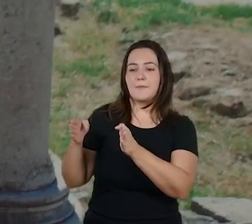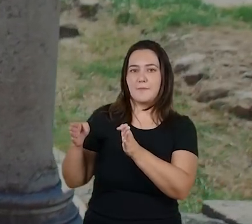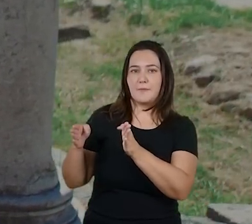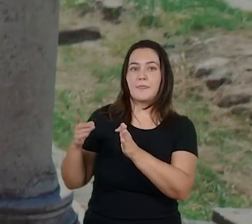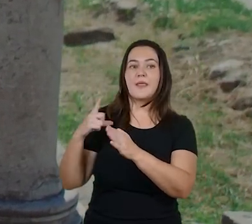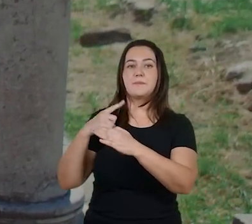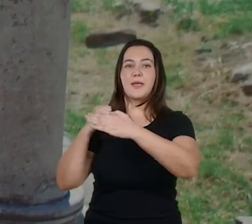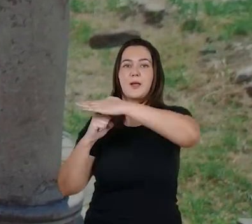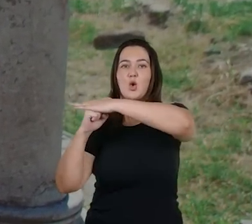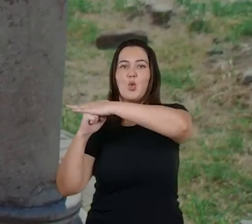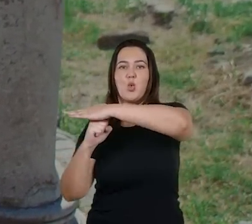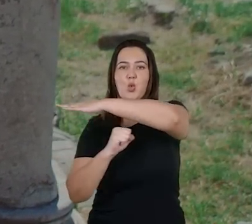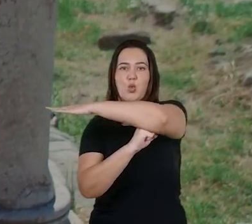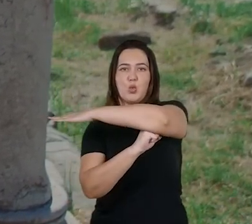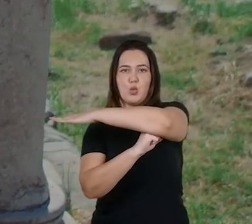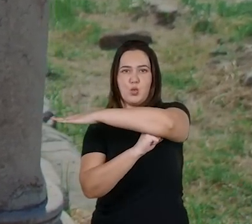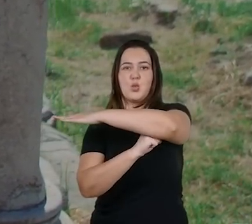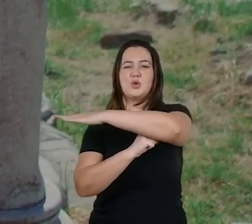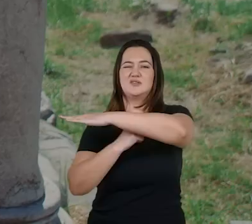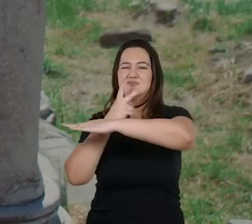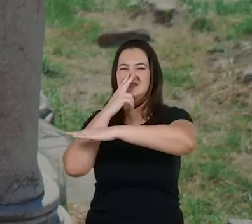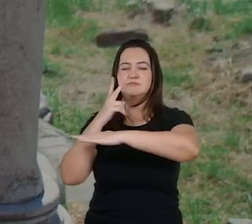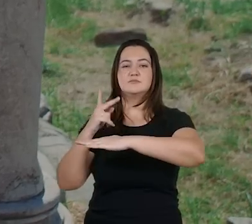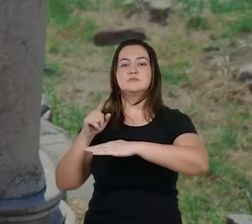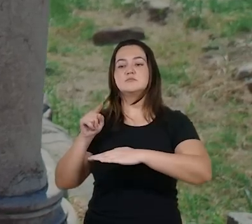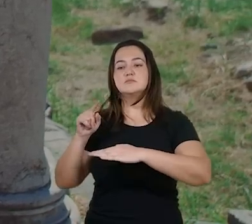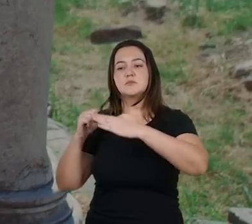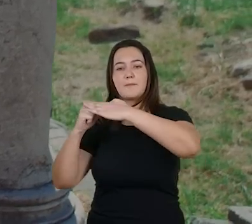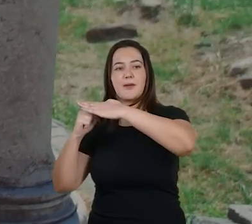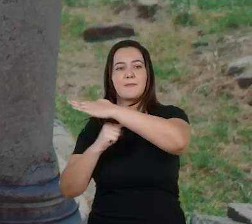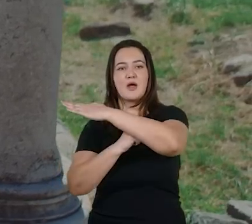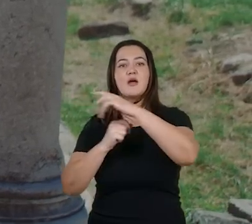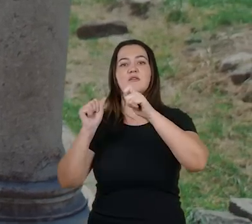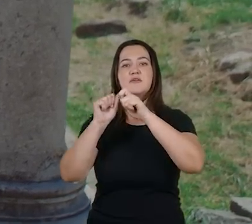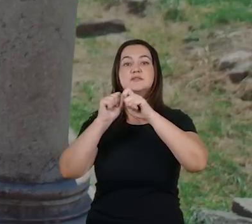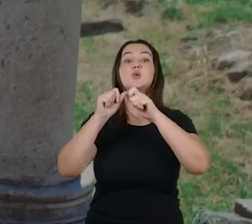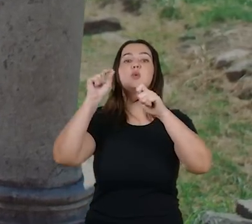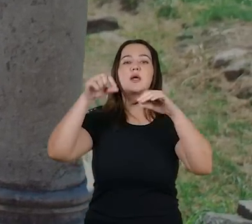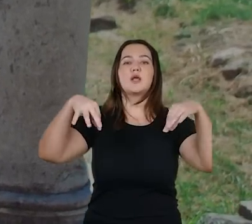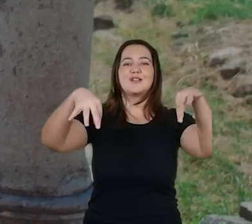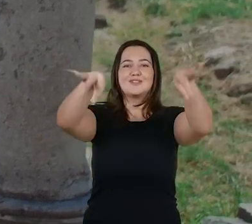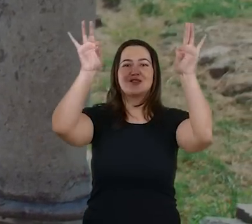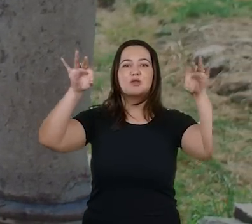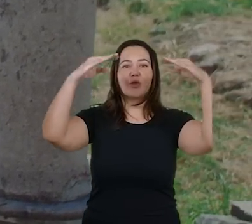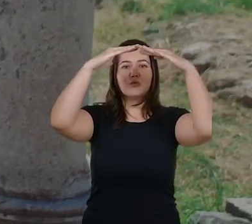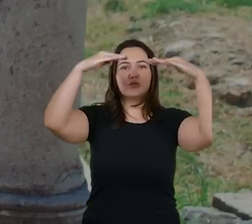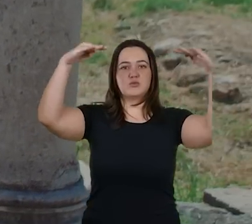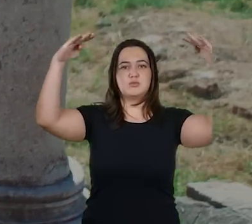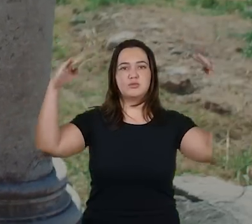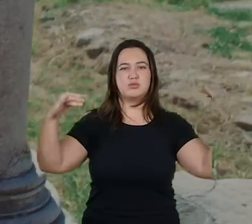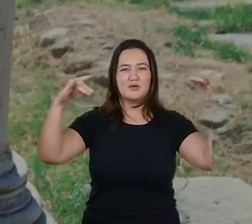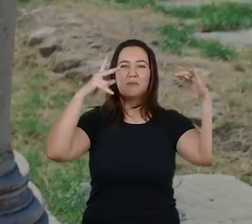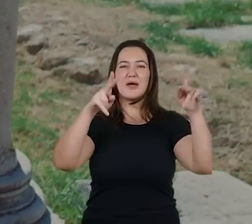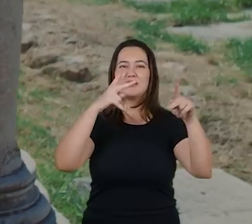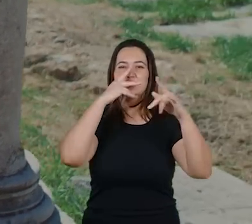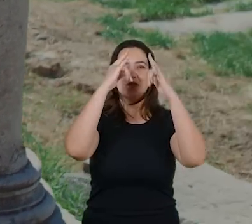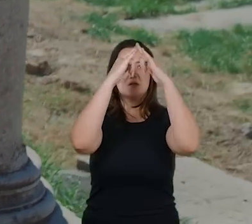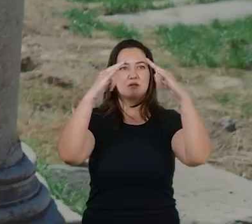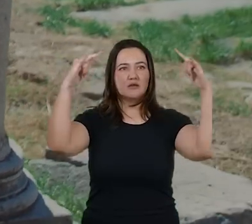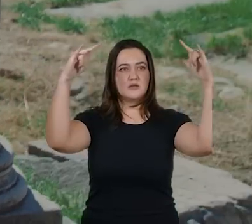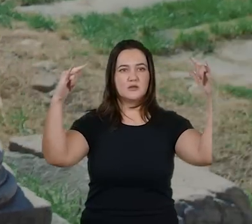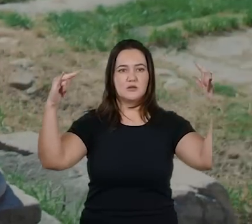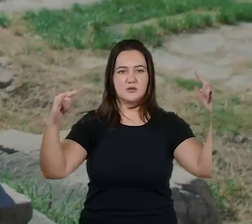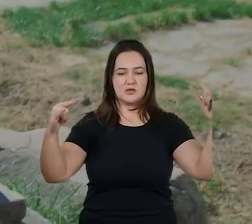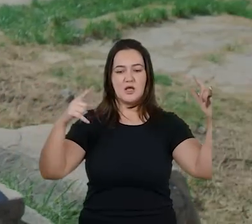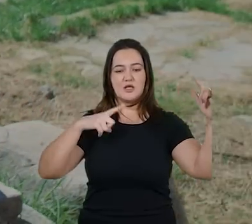temos um pedaço ainda da colunata aqui atrás. Então eles colocavam um toldo para proteger as pessoas do calor, do sol.